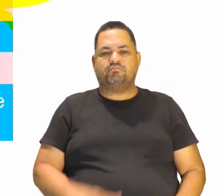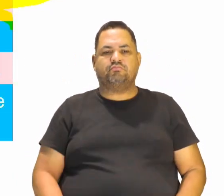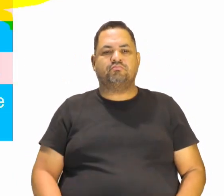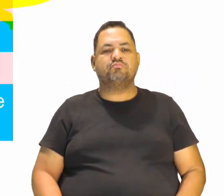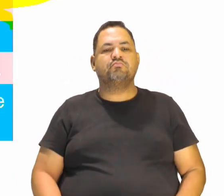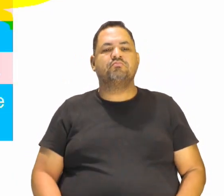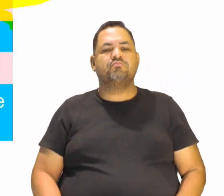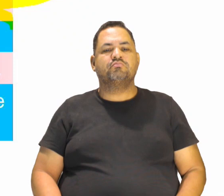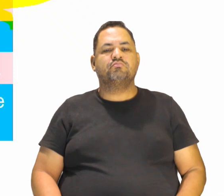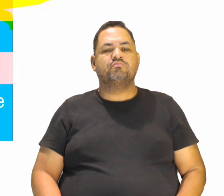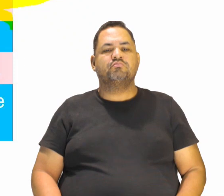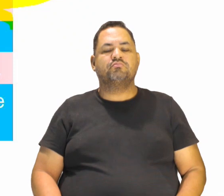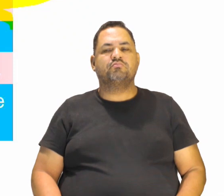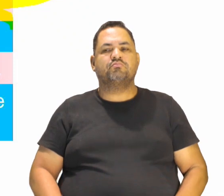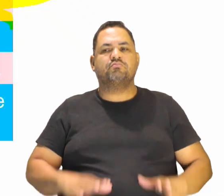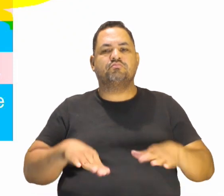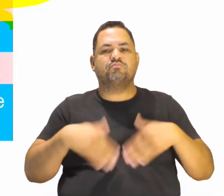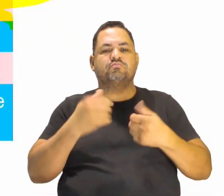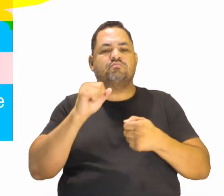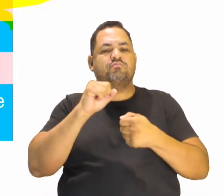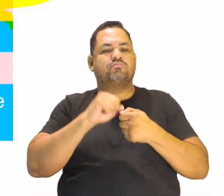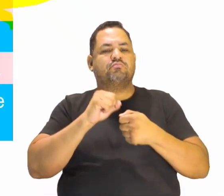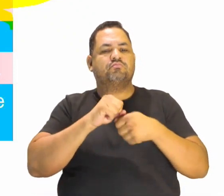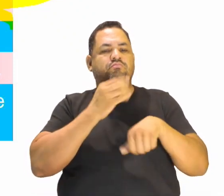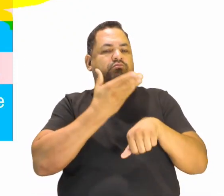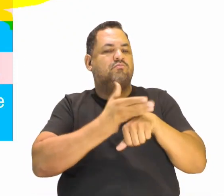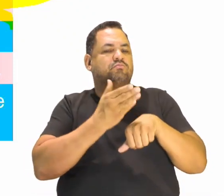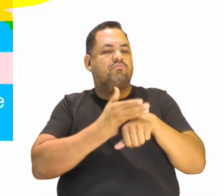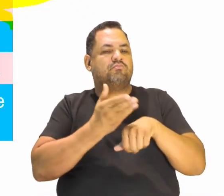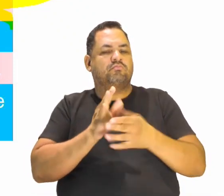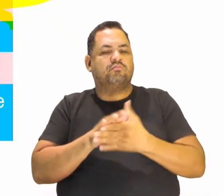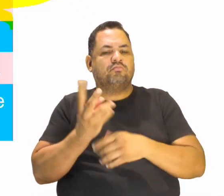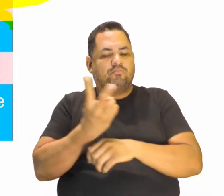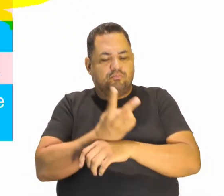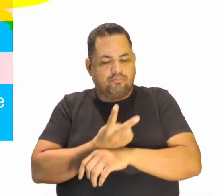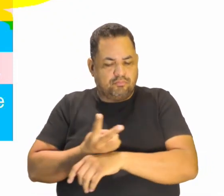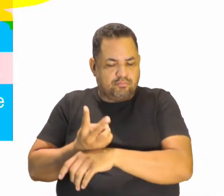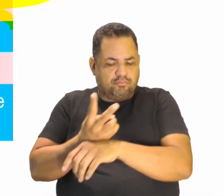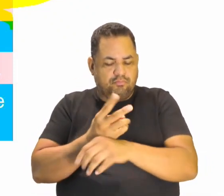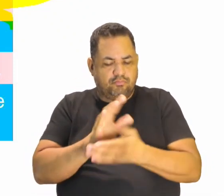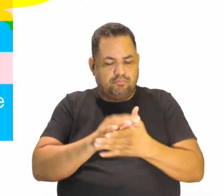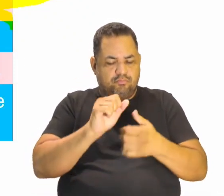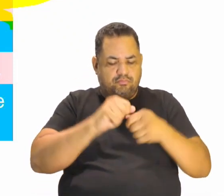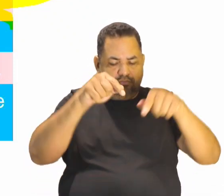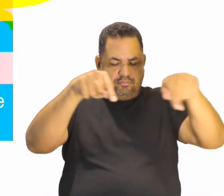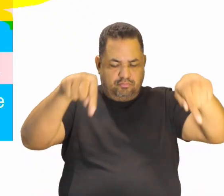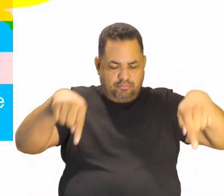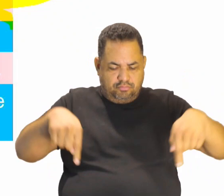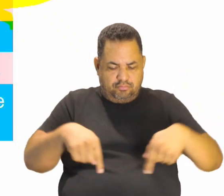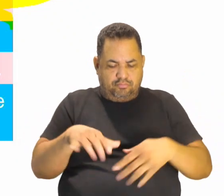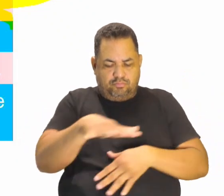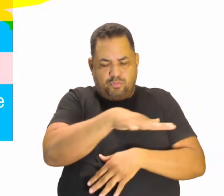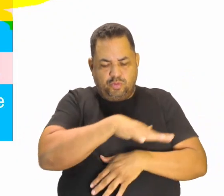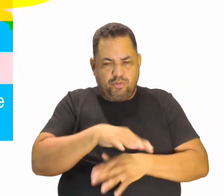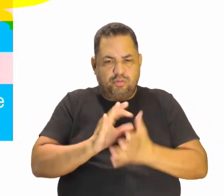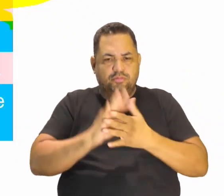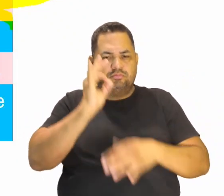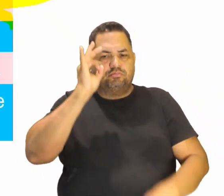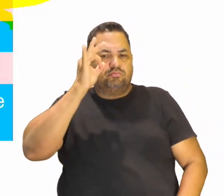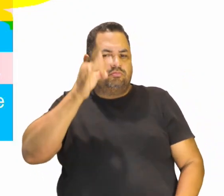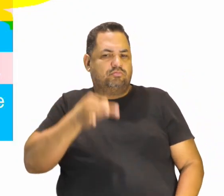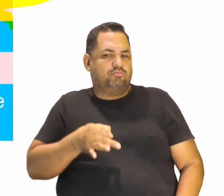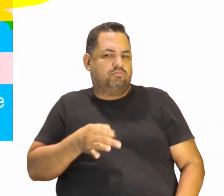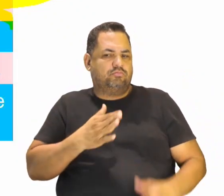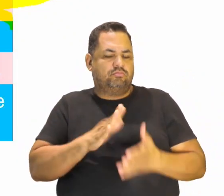E quando realizar esses exercícios, buscar realizar num local apropriado para poder